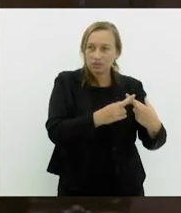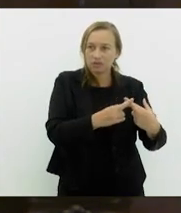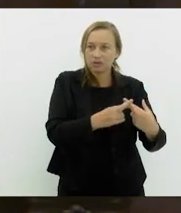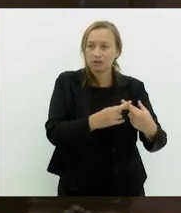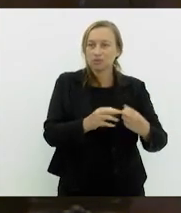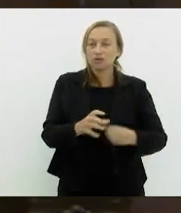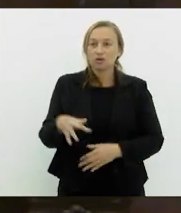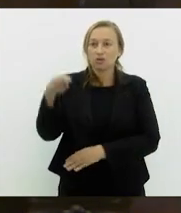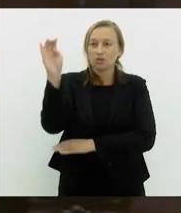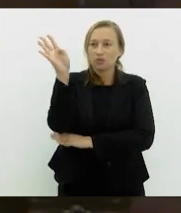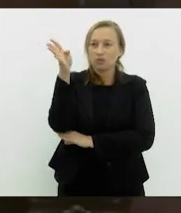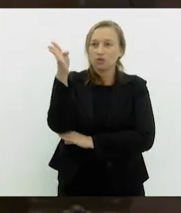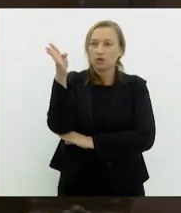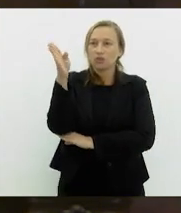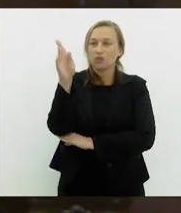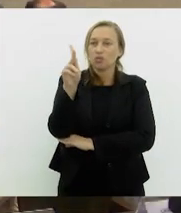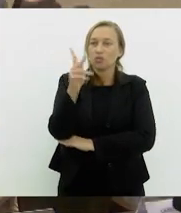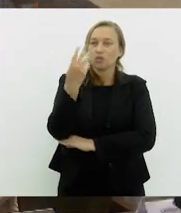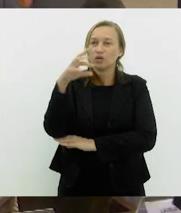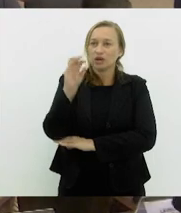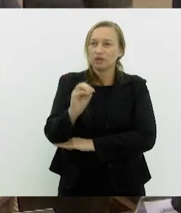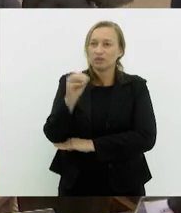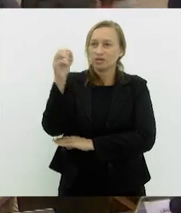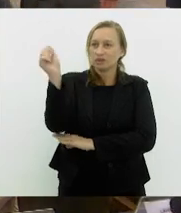hino nacional brasileiro.